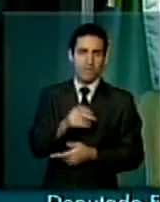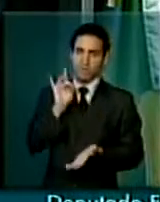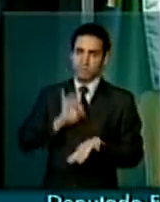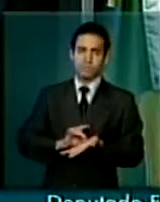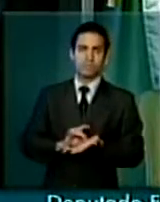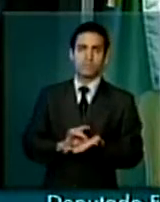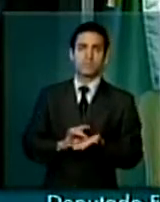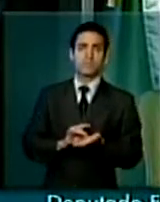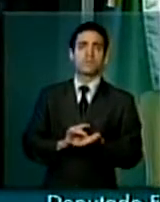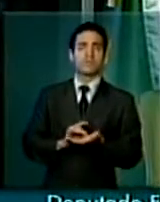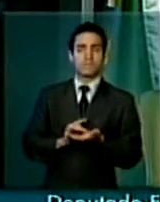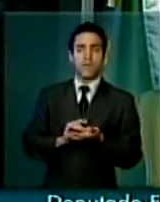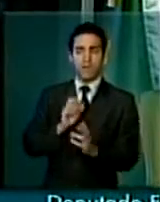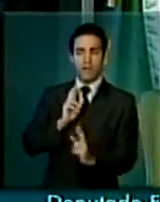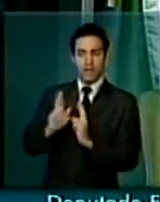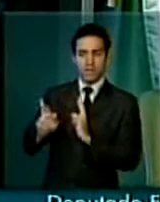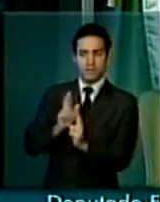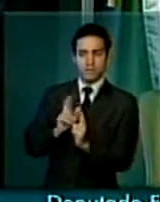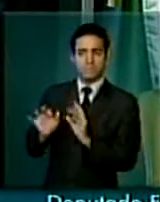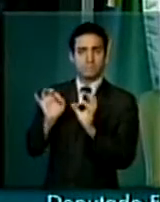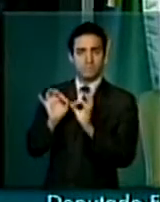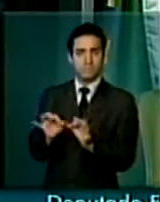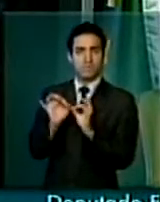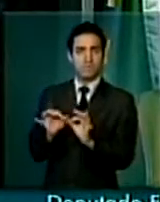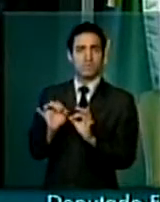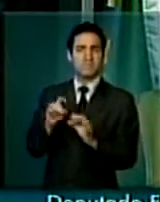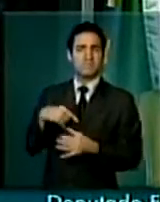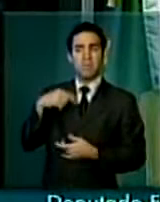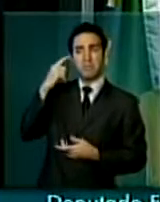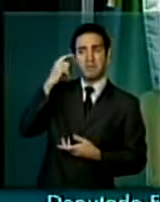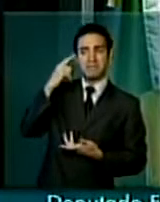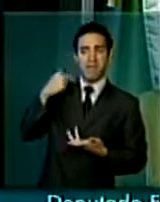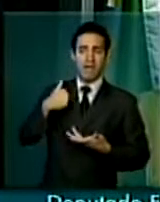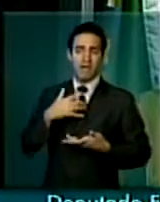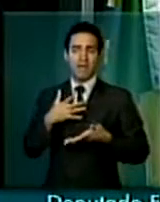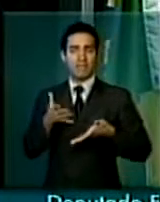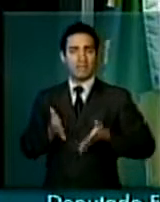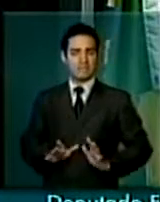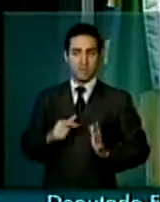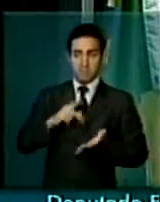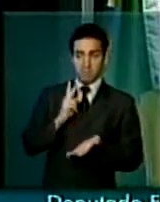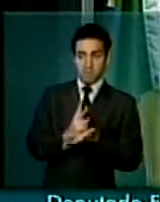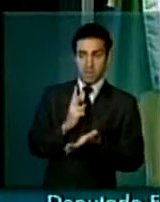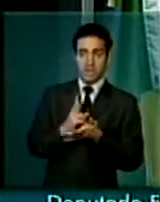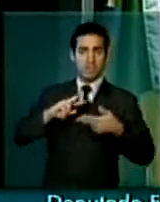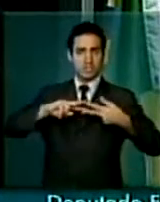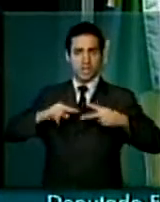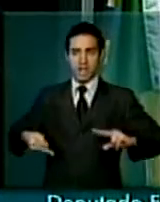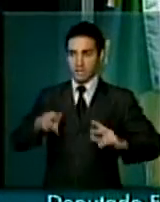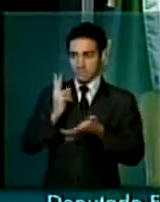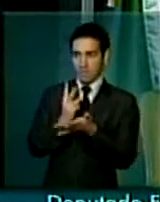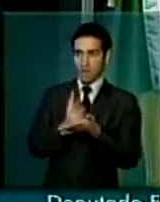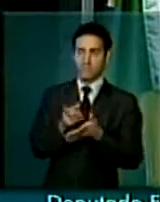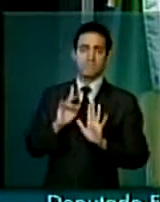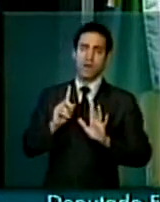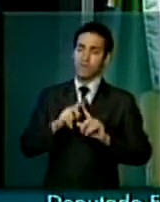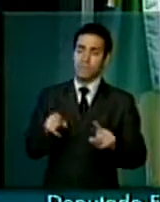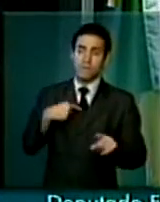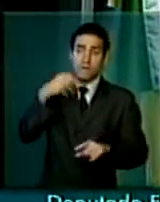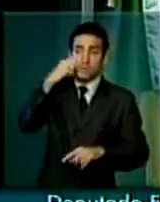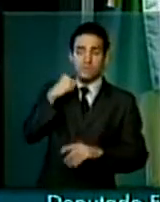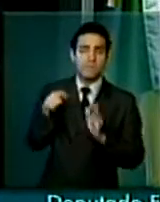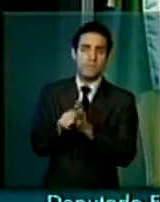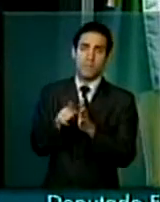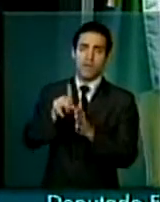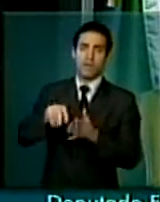não se dimensionam somente pelos parâmetros genéticos. Há uma outra forma de gerar, de dar origem, de